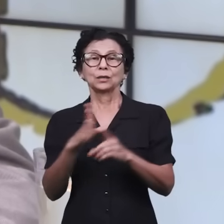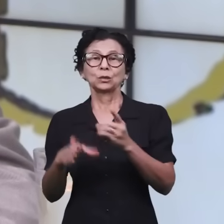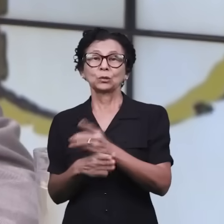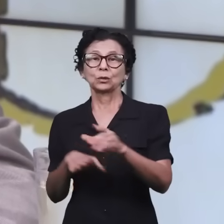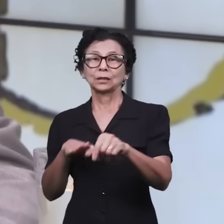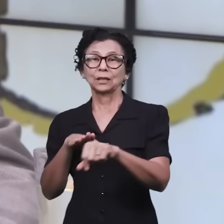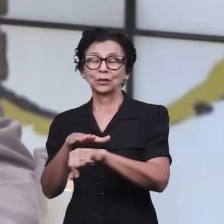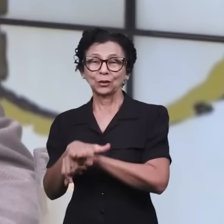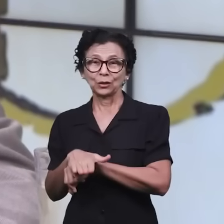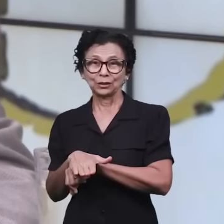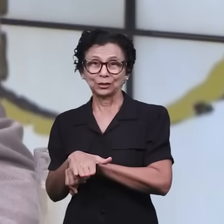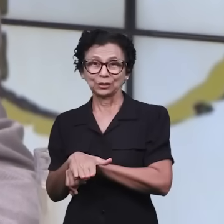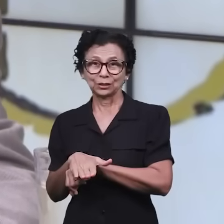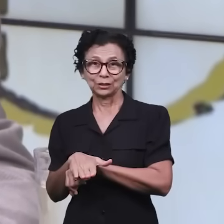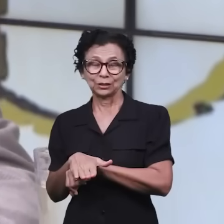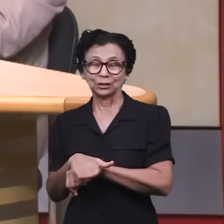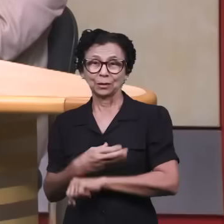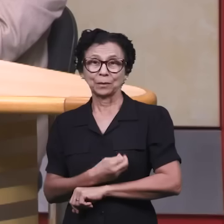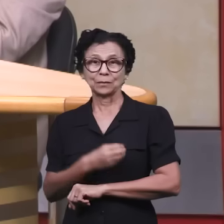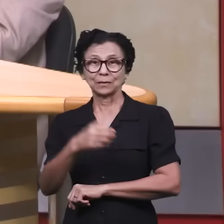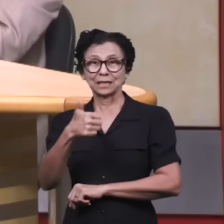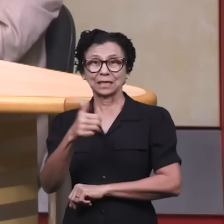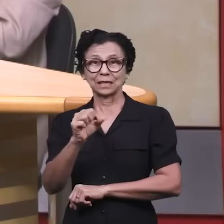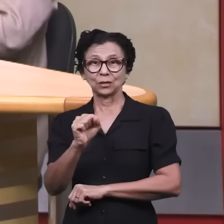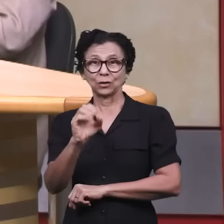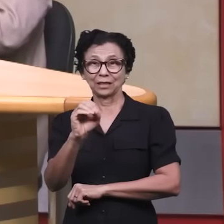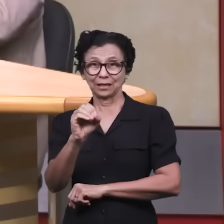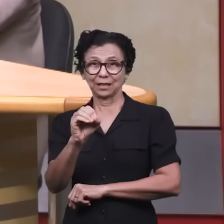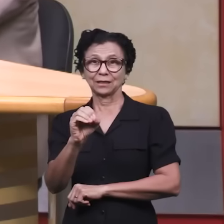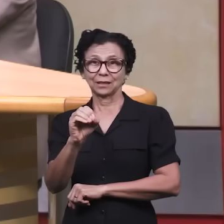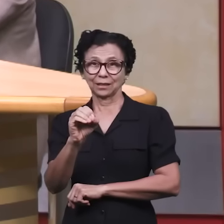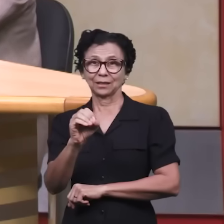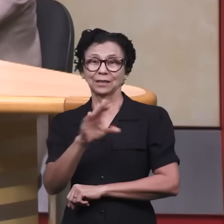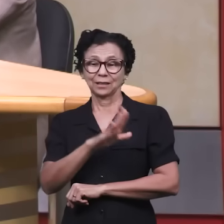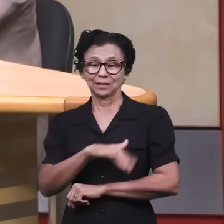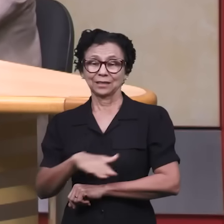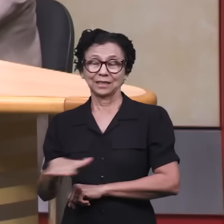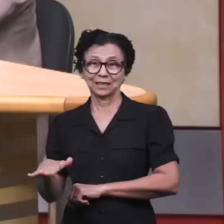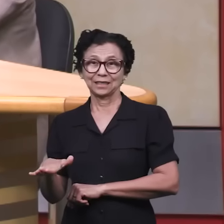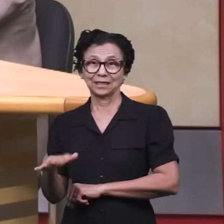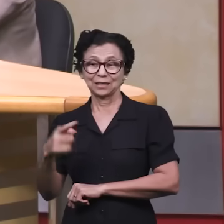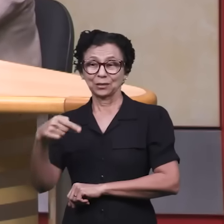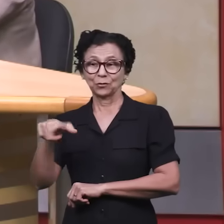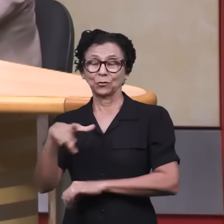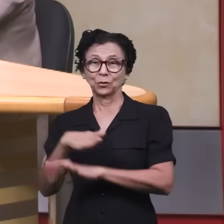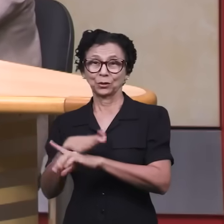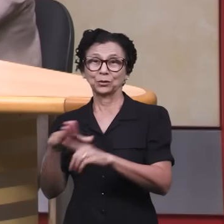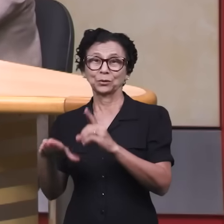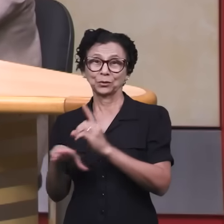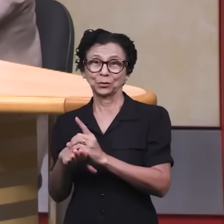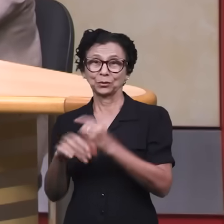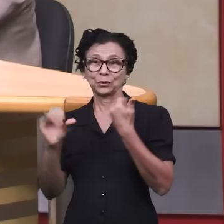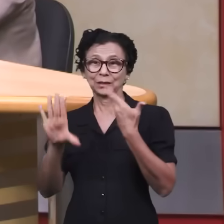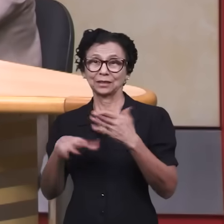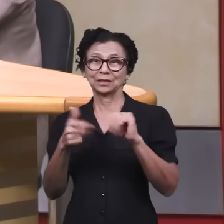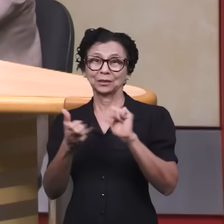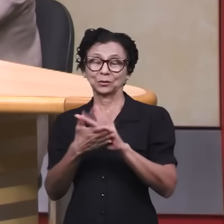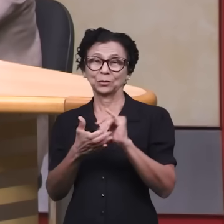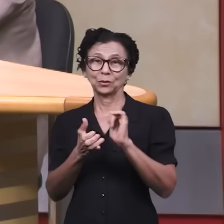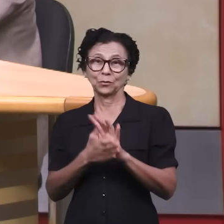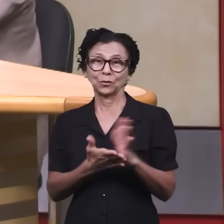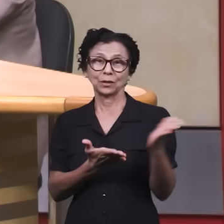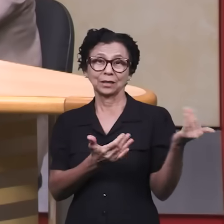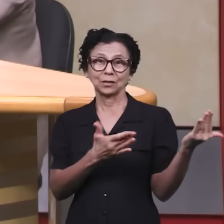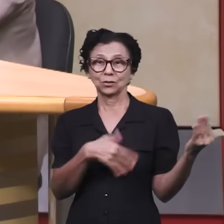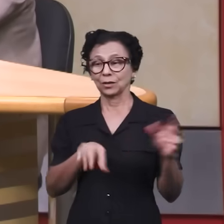180 crianças cantando o louvor que ela tinha ensinado. Foi uma coisa impressionante, crianças do local, que coisa, da cidade, né?